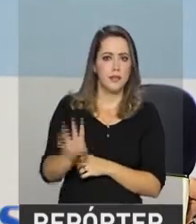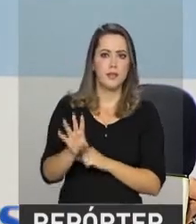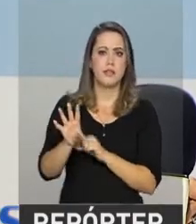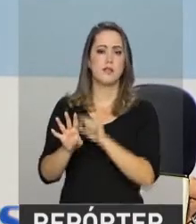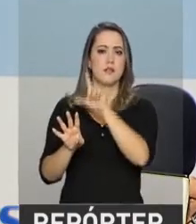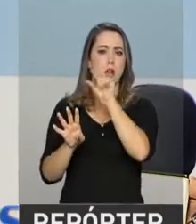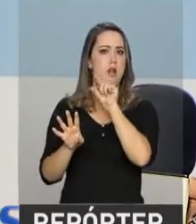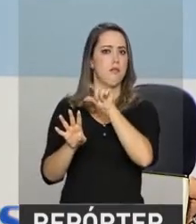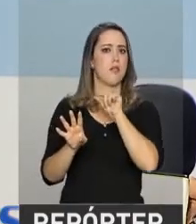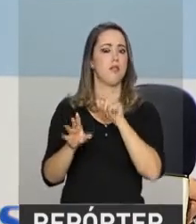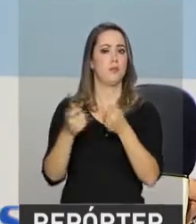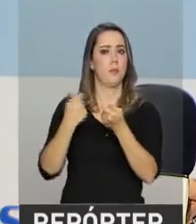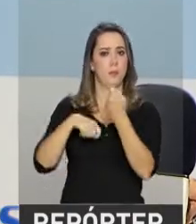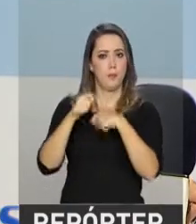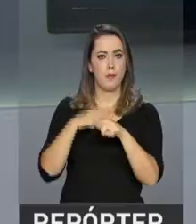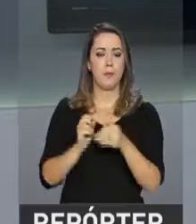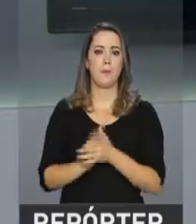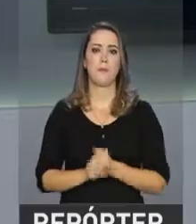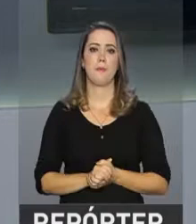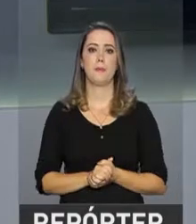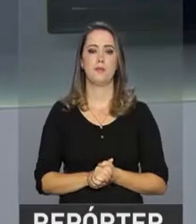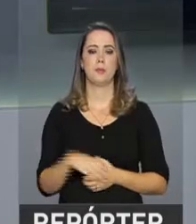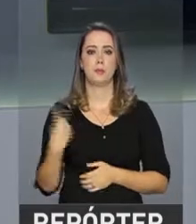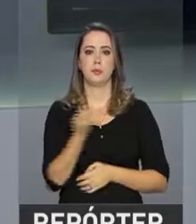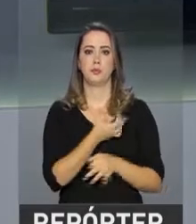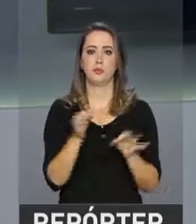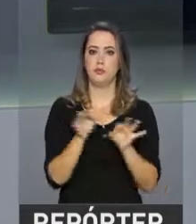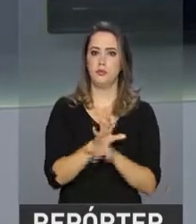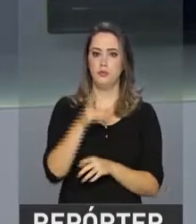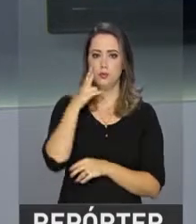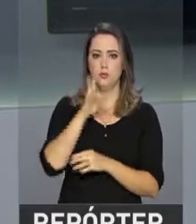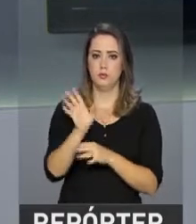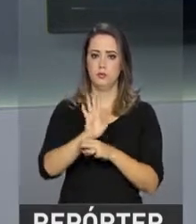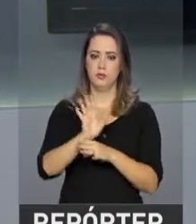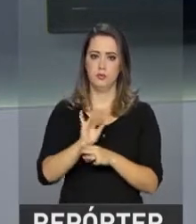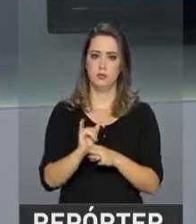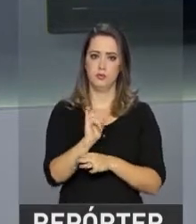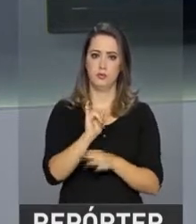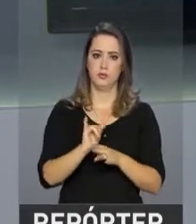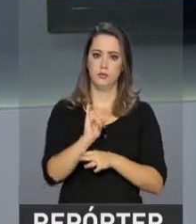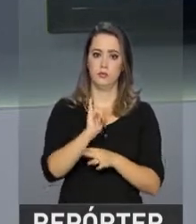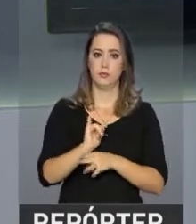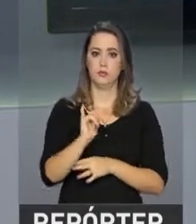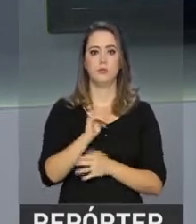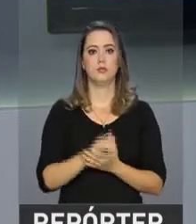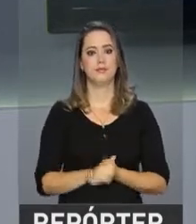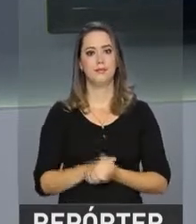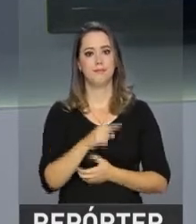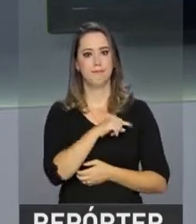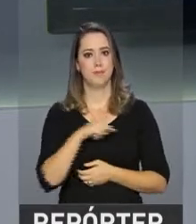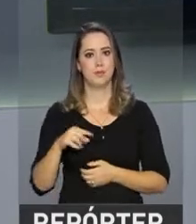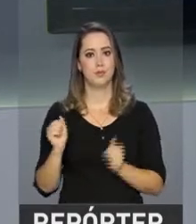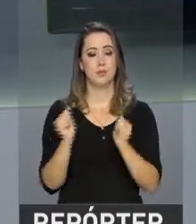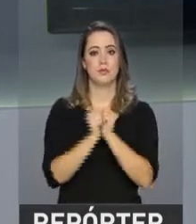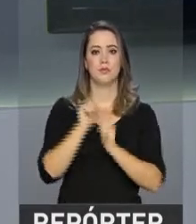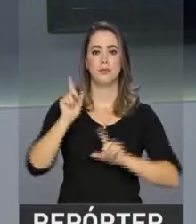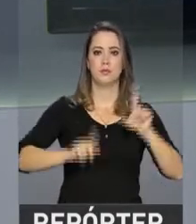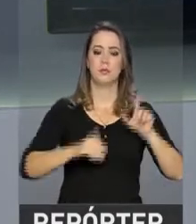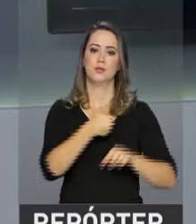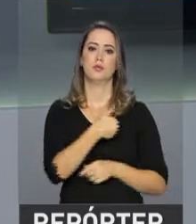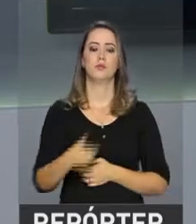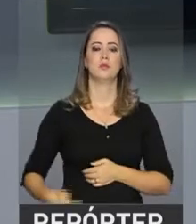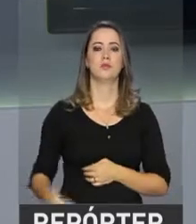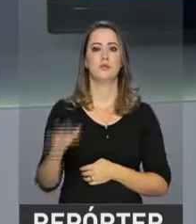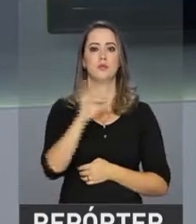econômico para o erário público e nós ficamos por aqui você pode rever as reportagens do youtube continue com a gente